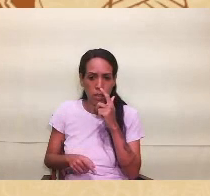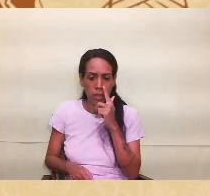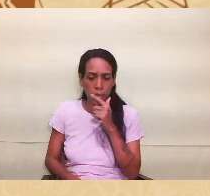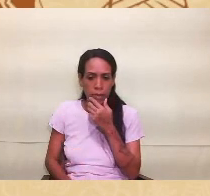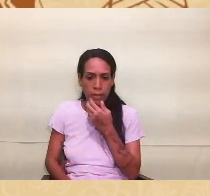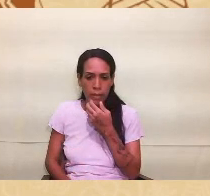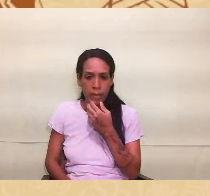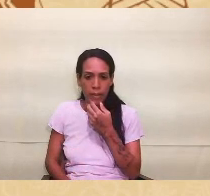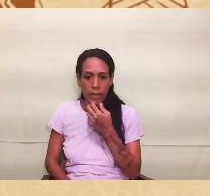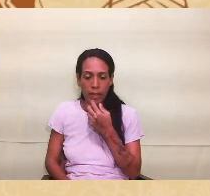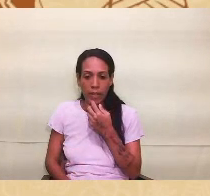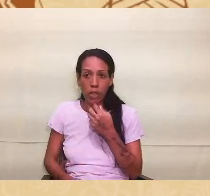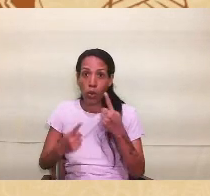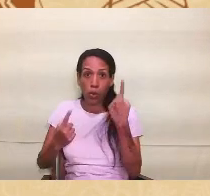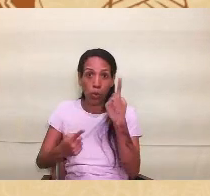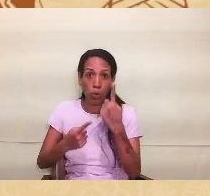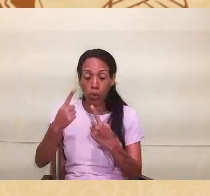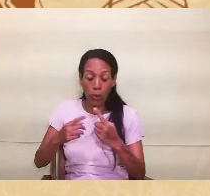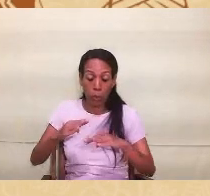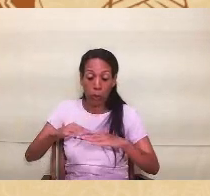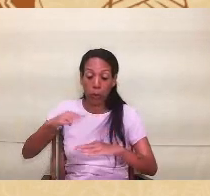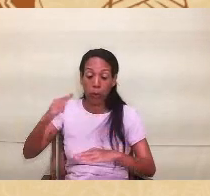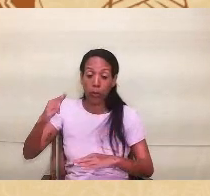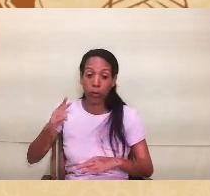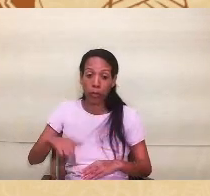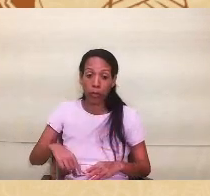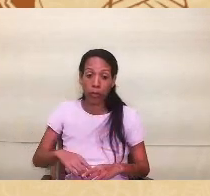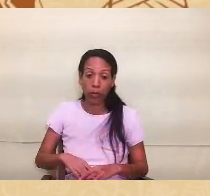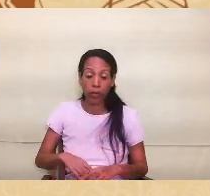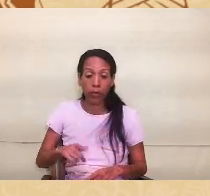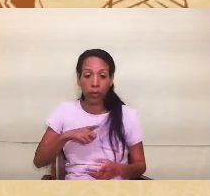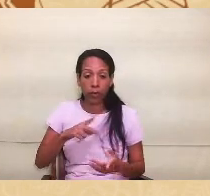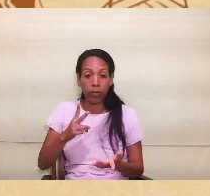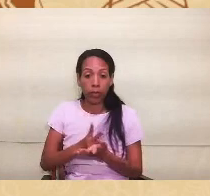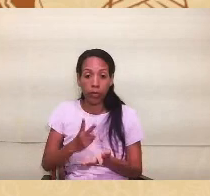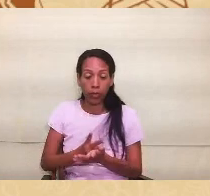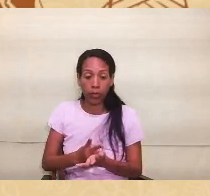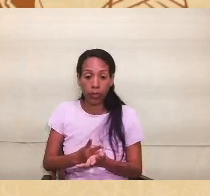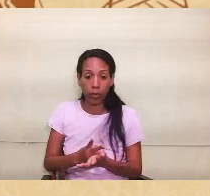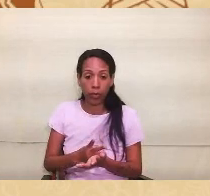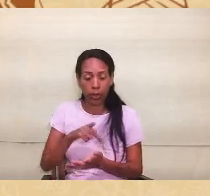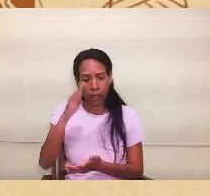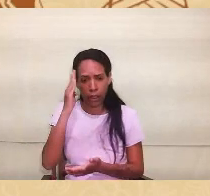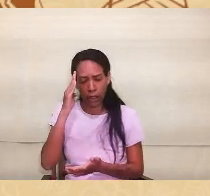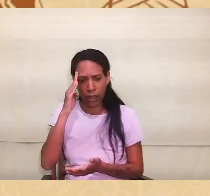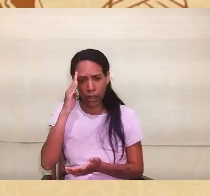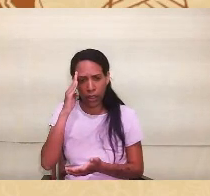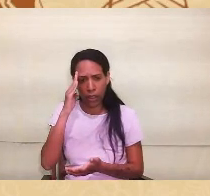né, são as suas autonomias? E, assim, sabe,